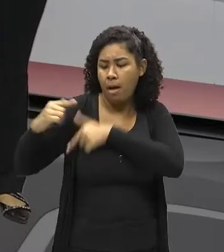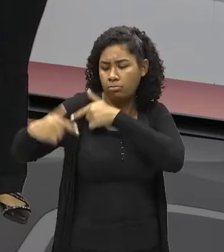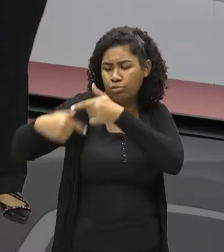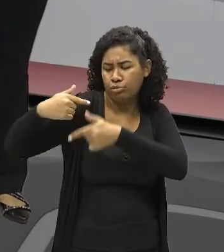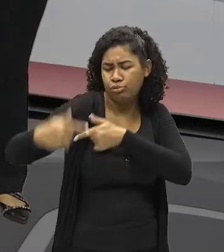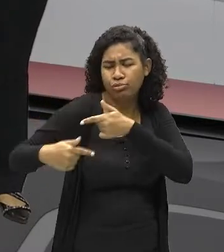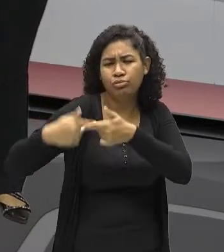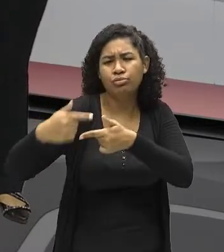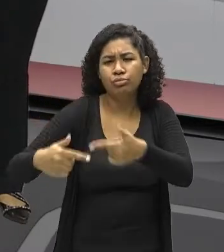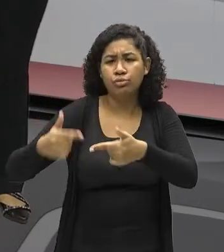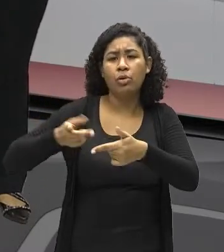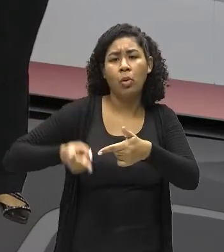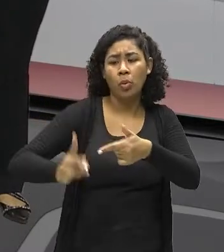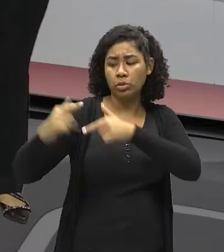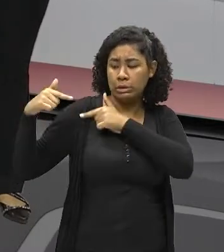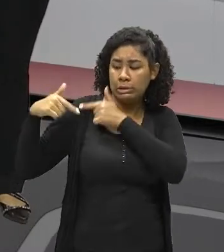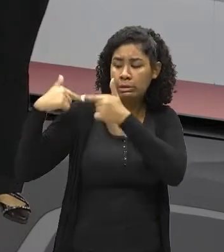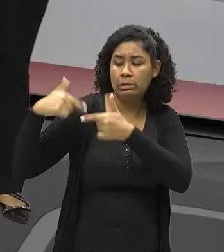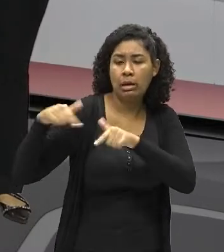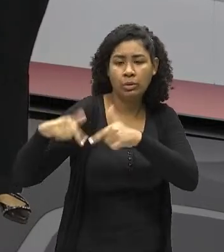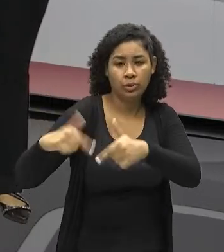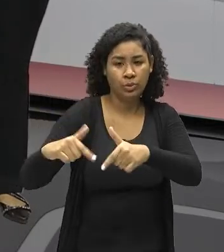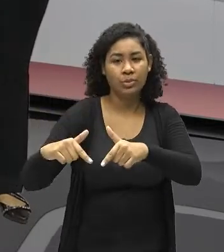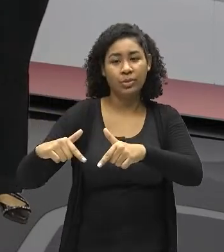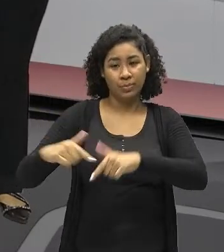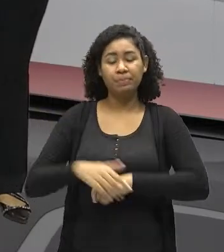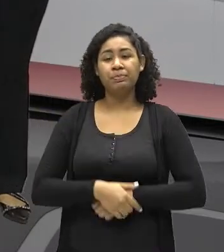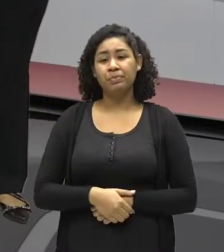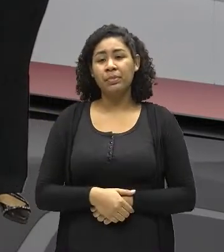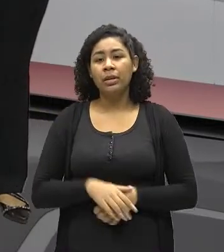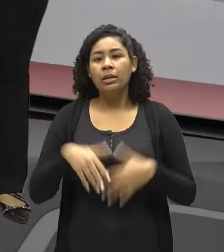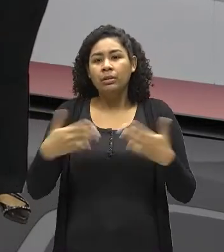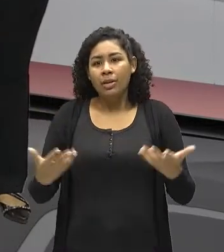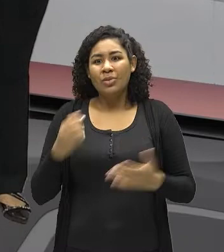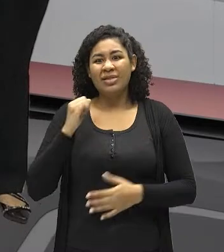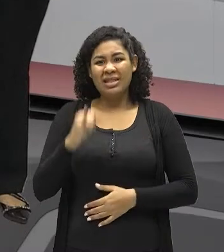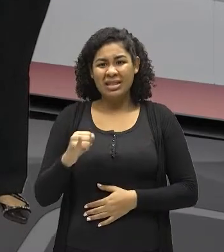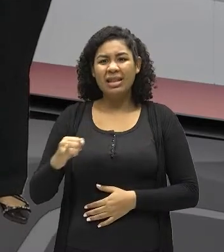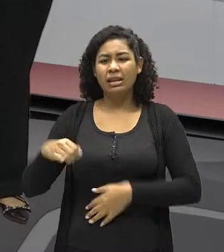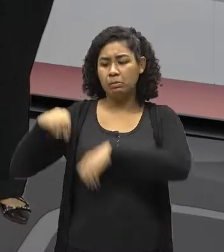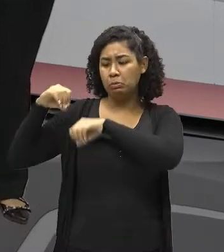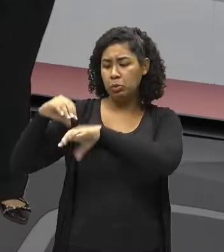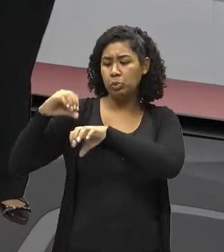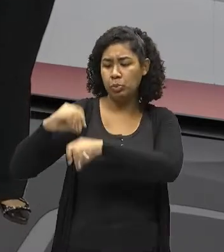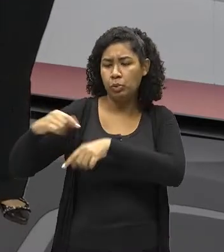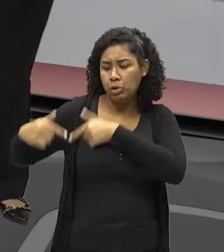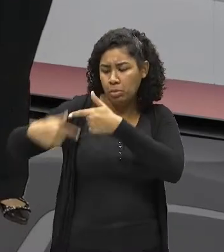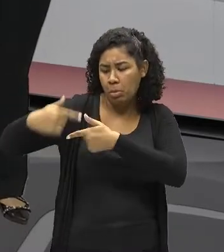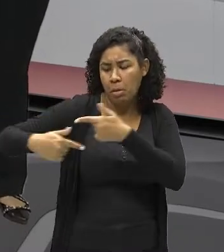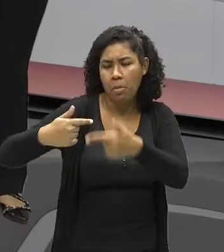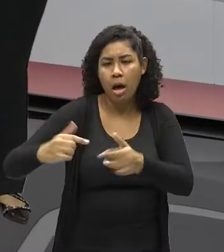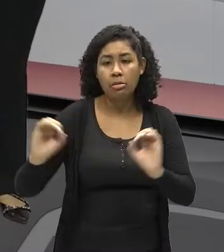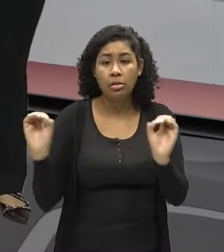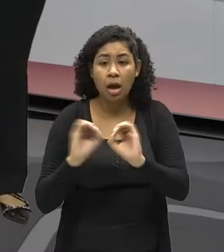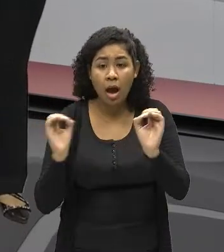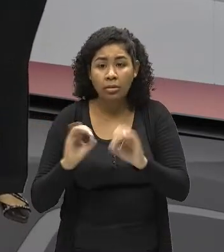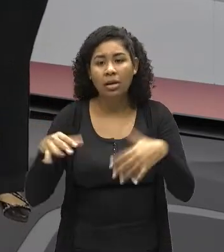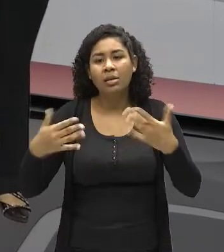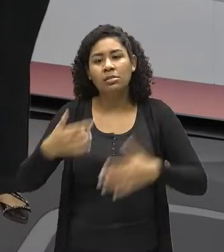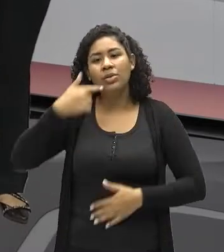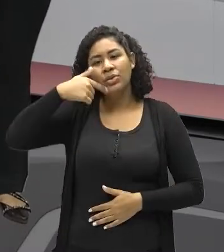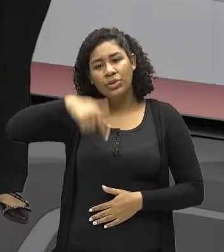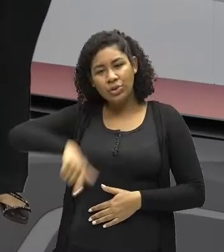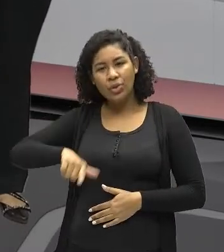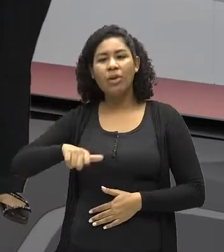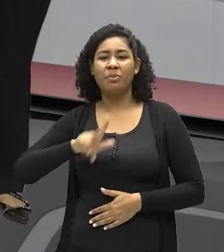não contarmos para vocês, muitas lendas vão morrer, muitas palavras vão morrer e muitas línguas também